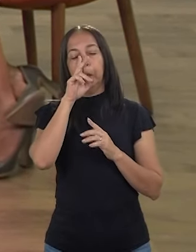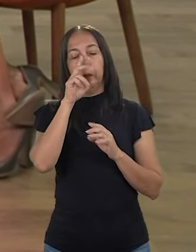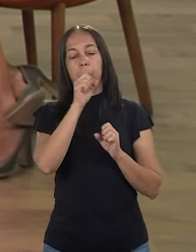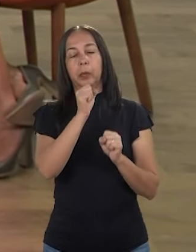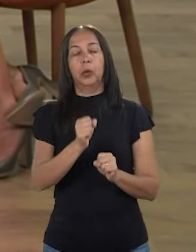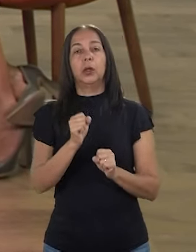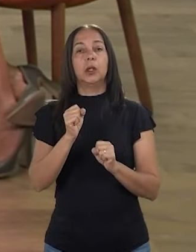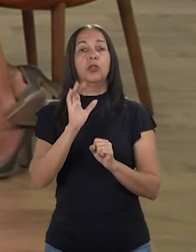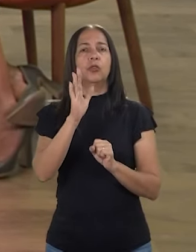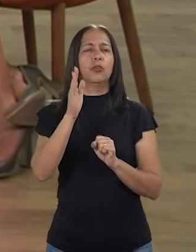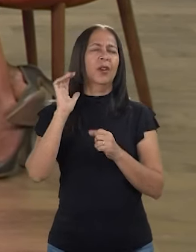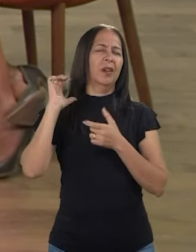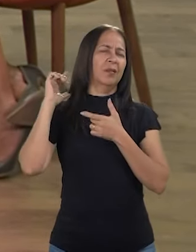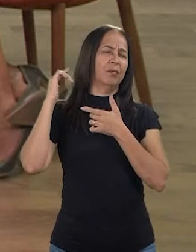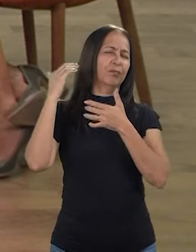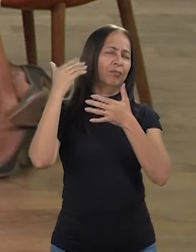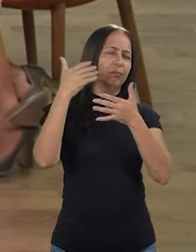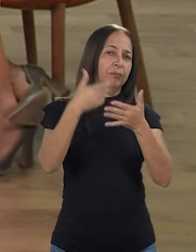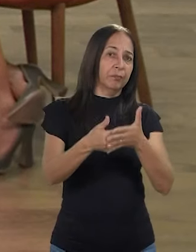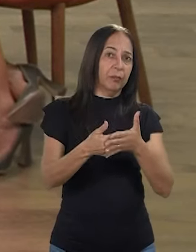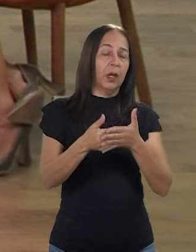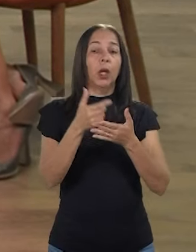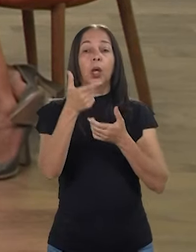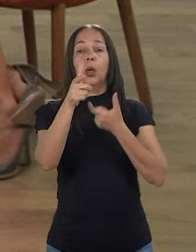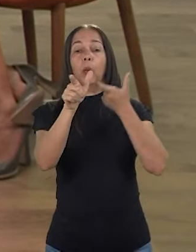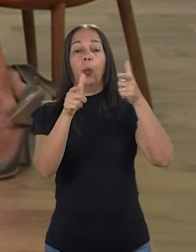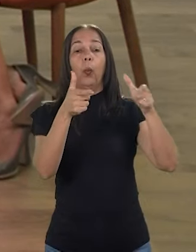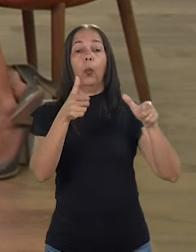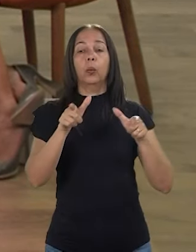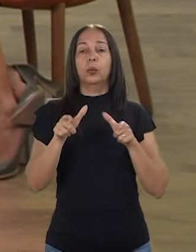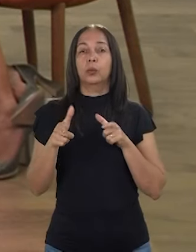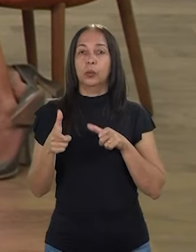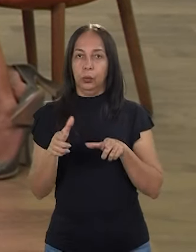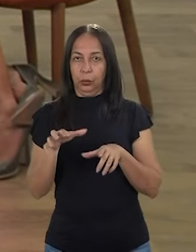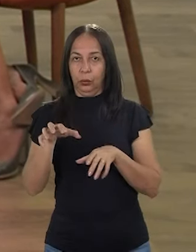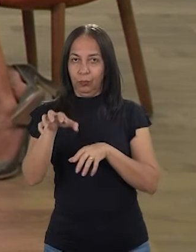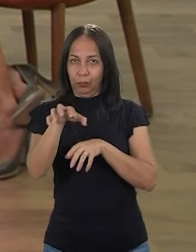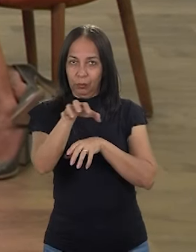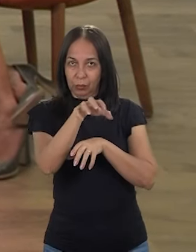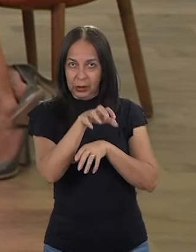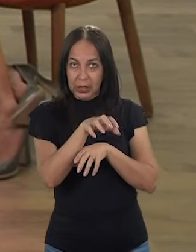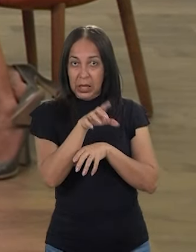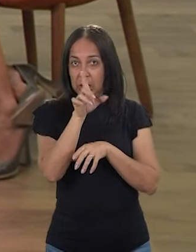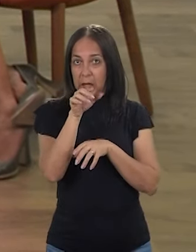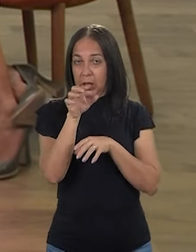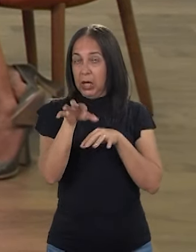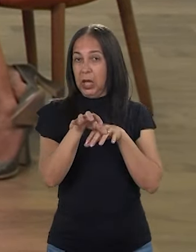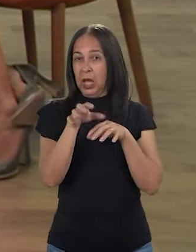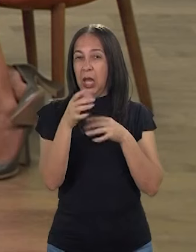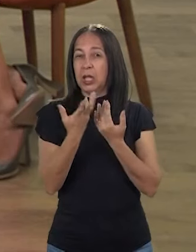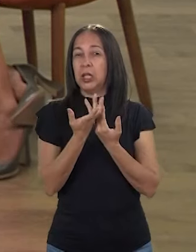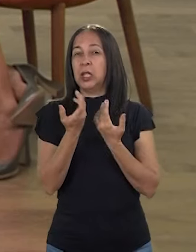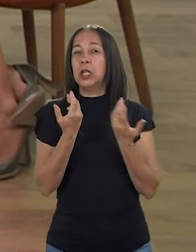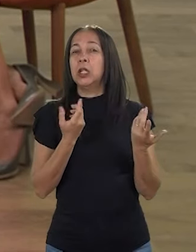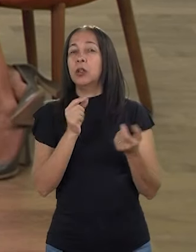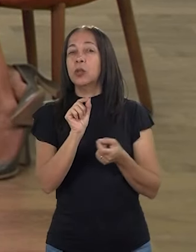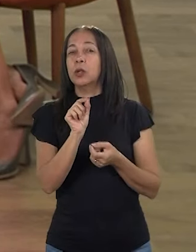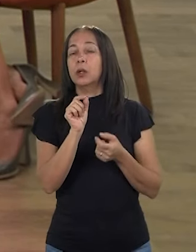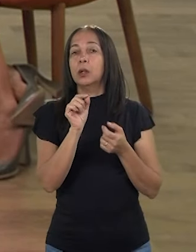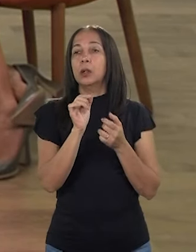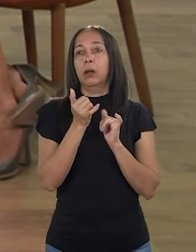racismo eh que a gente conhece em outras relações que não são online nem digitais